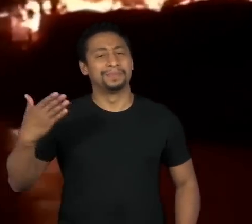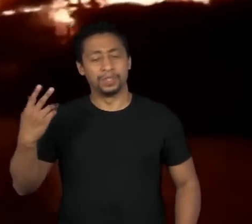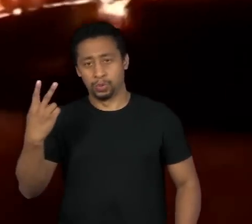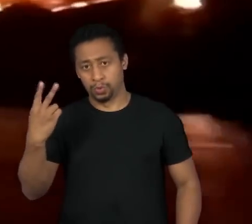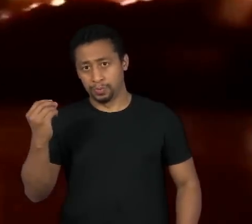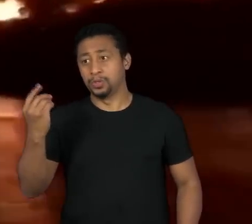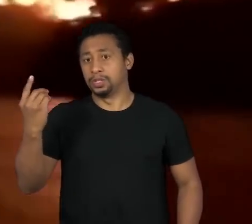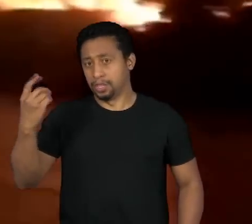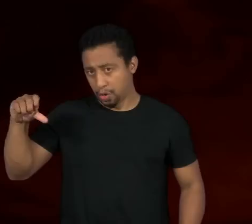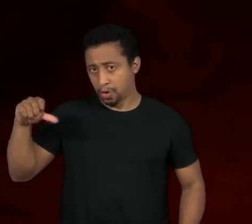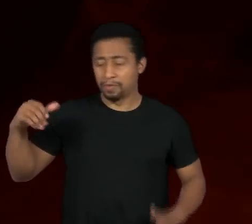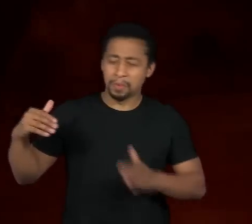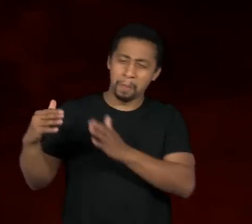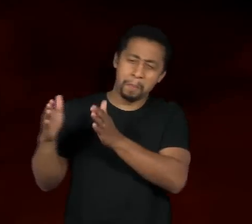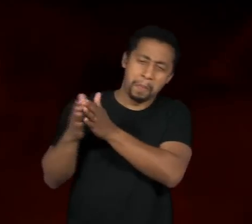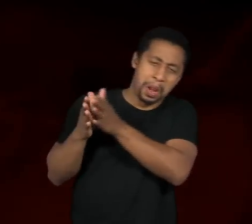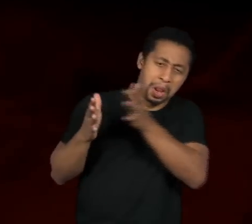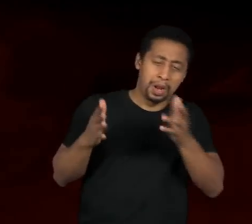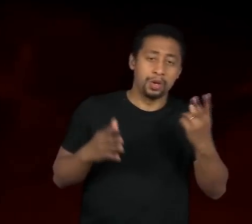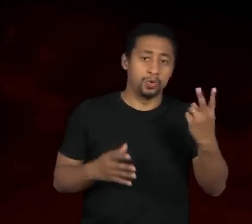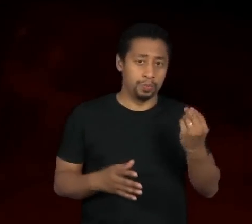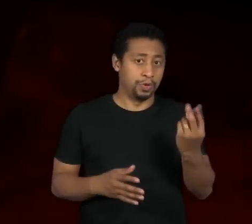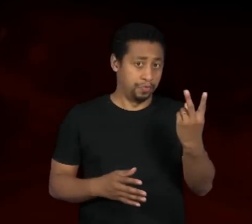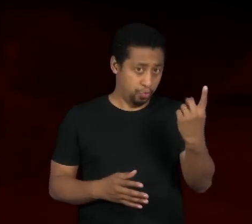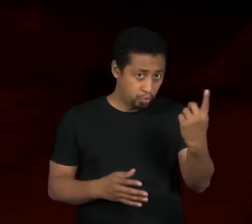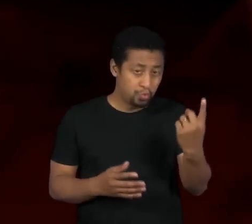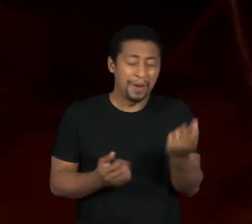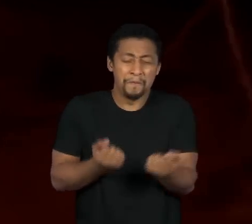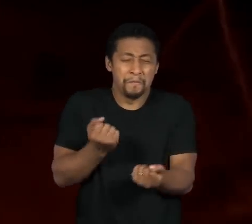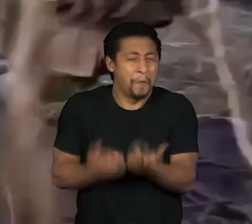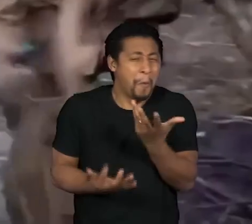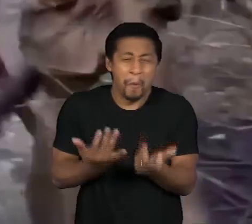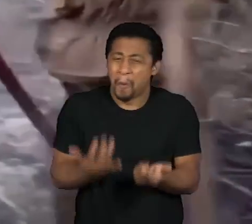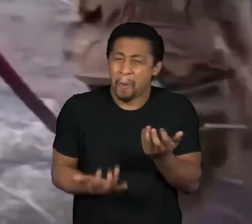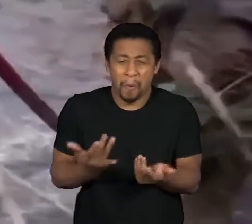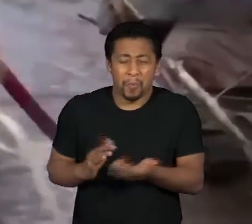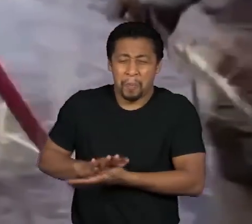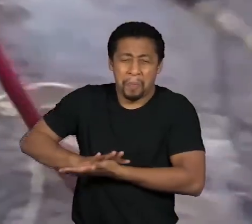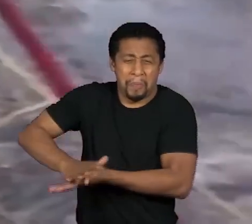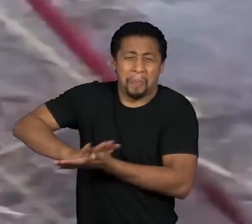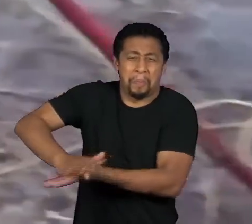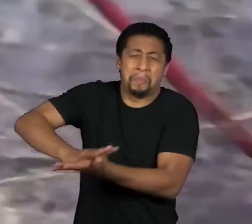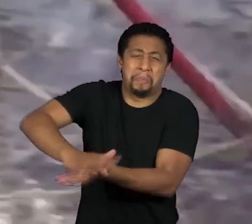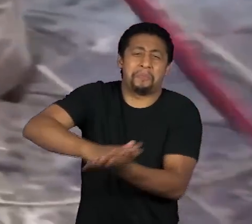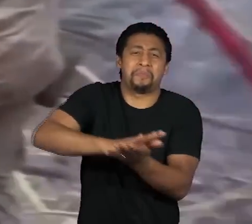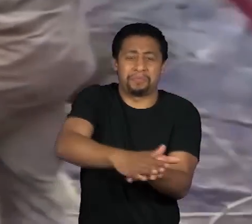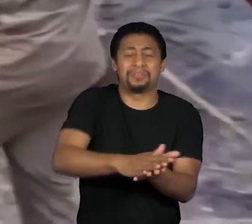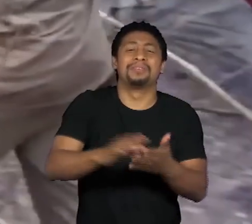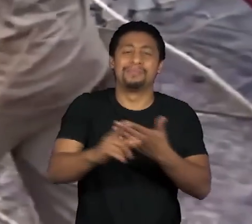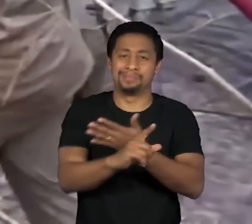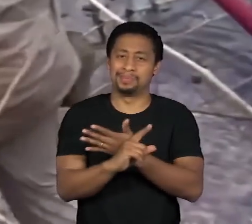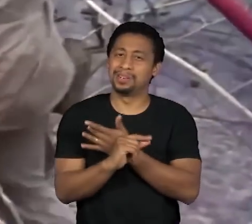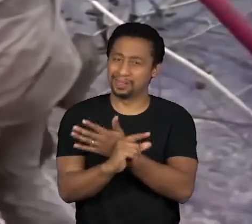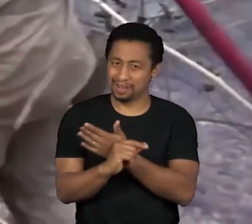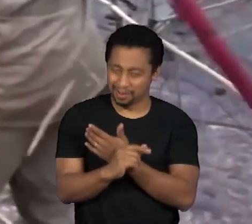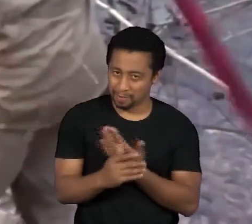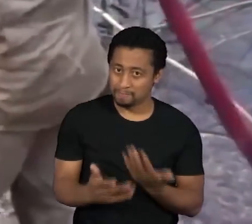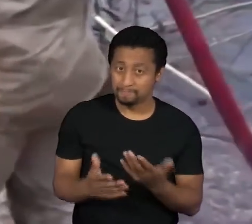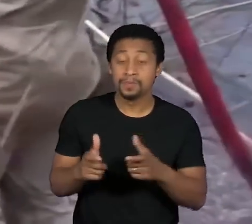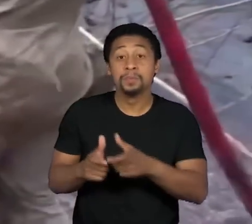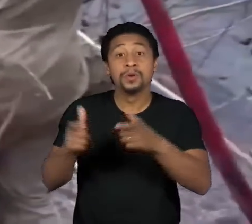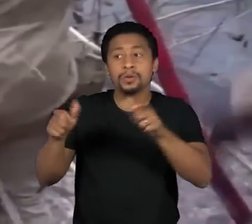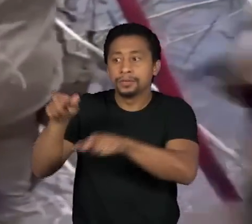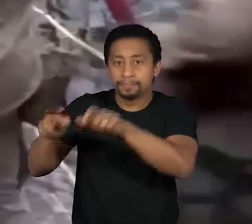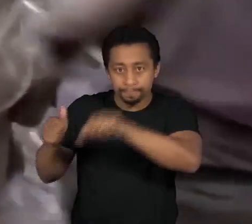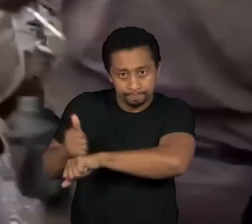descontroladas no Pantanal, que devastaram quase 40% do bioma. o que gerou preocupação nos